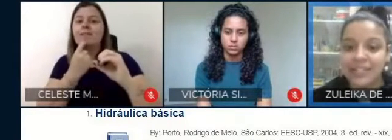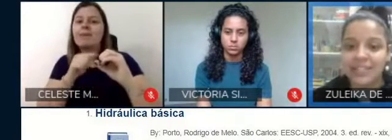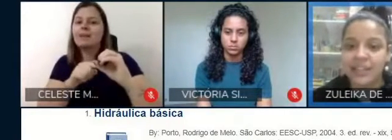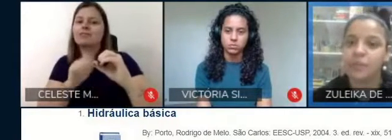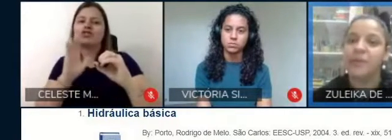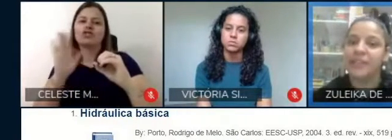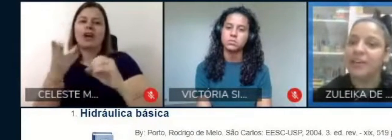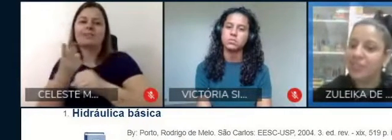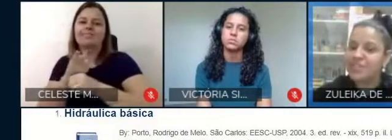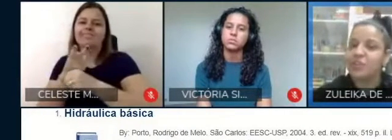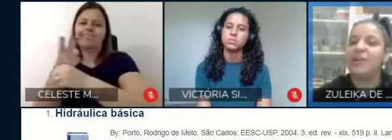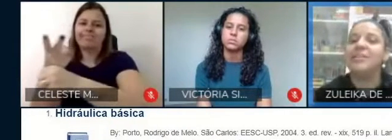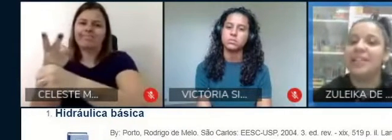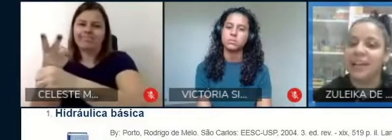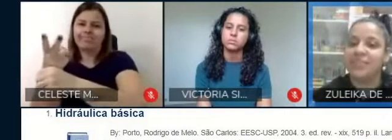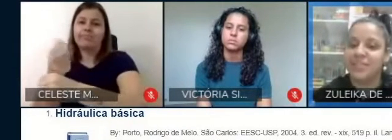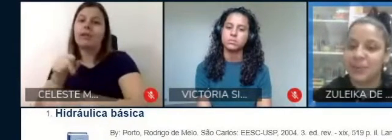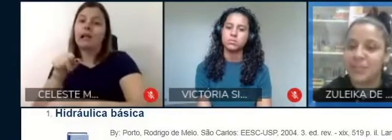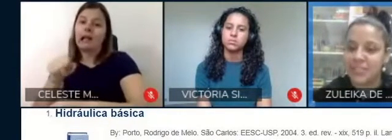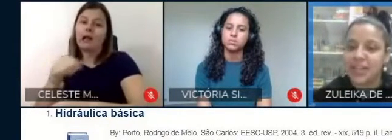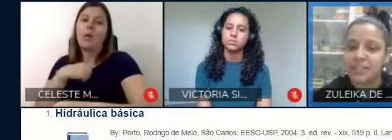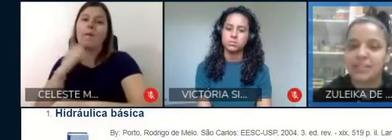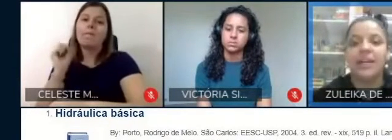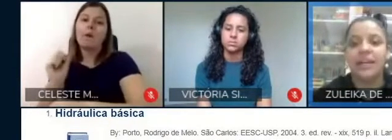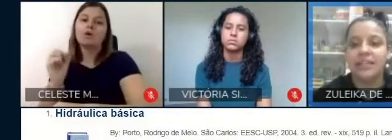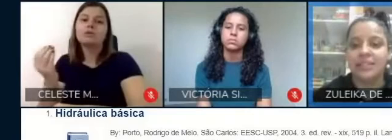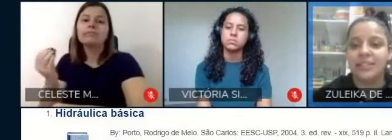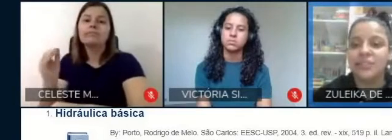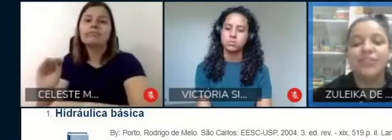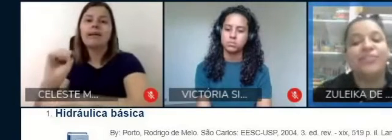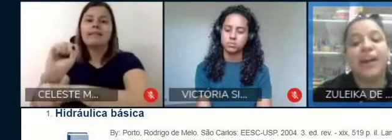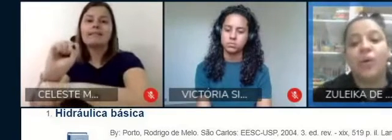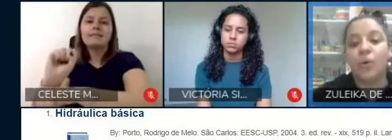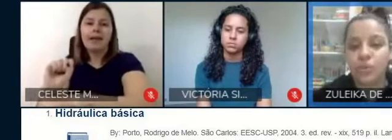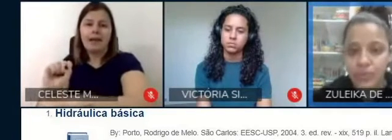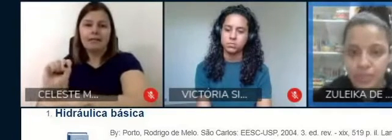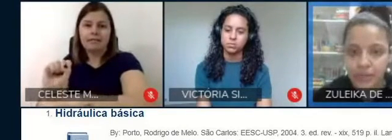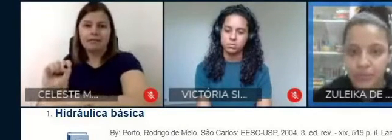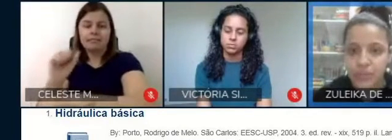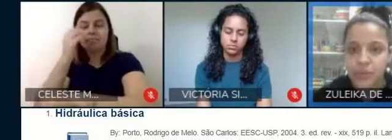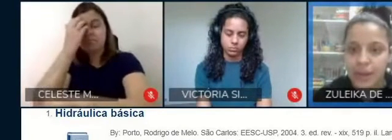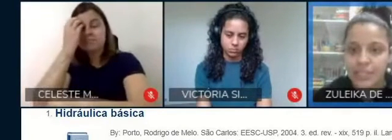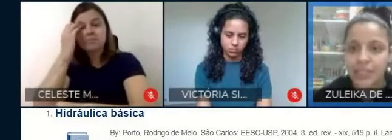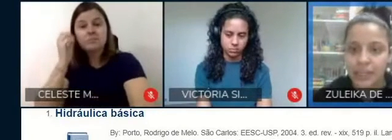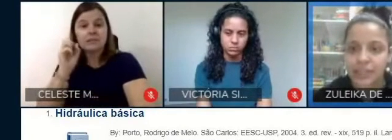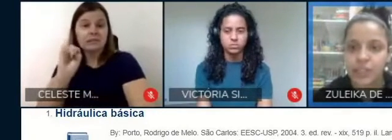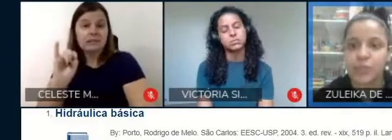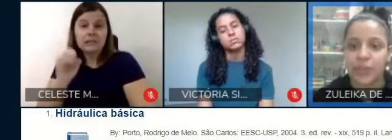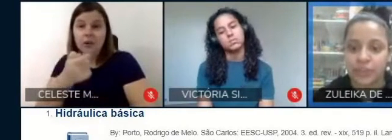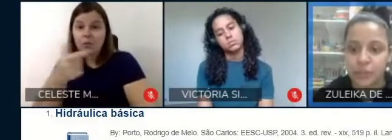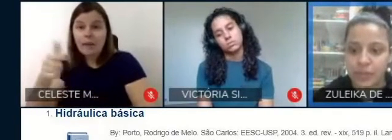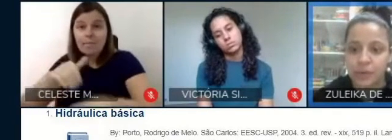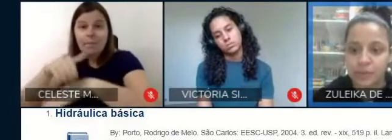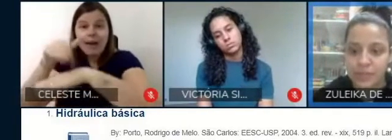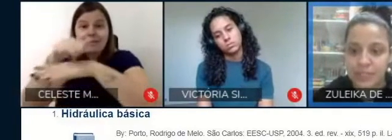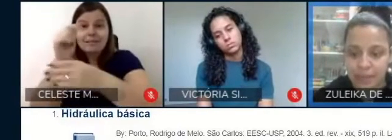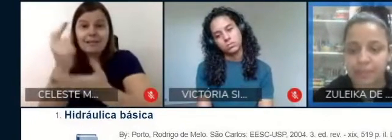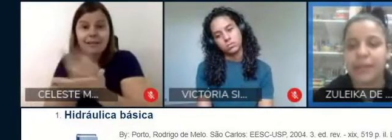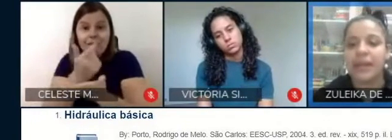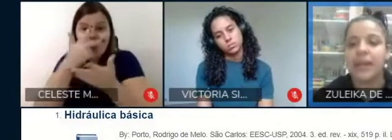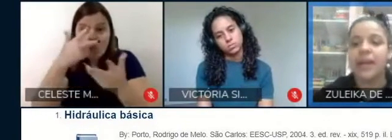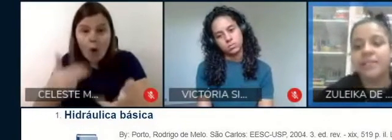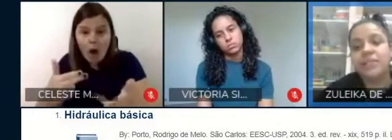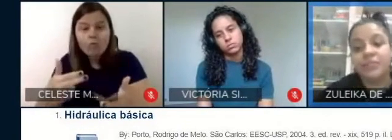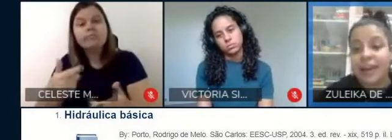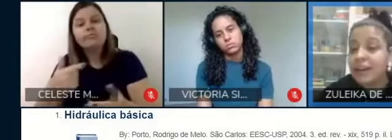Então, para esse, eu poderia fazer uma reserva se eu quisesse, e se não tiver outros livros iguais a ele disponíveis para eu